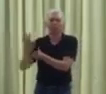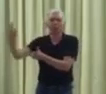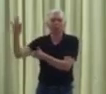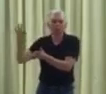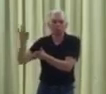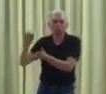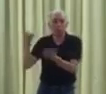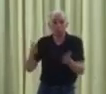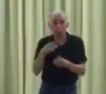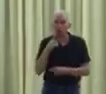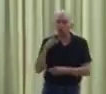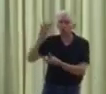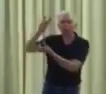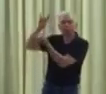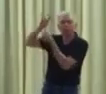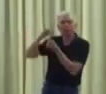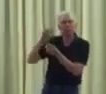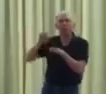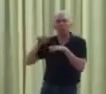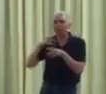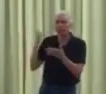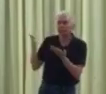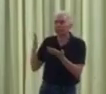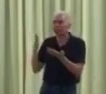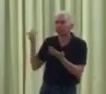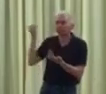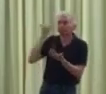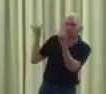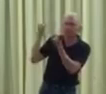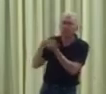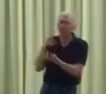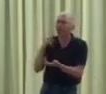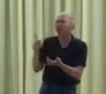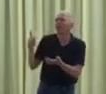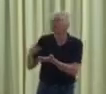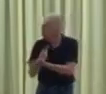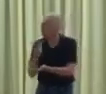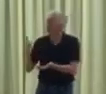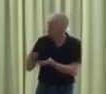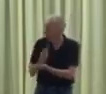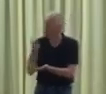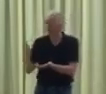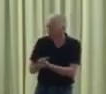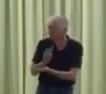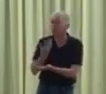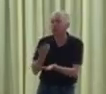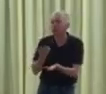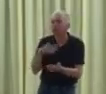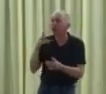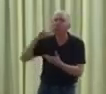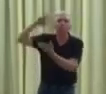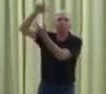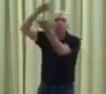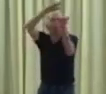Hoje, quando os próprios espíritas, às vezes equivocadamente, dizem as coisas, ah, porque vai acontecer tal coisa, porque vem um planeta não sei da